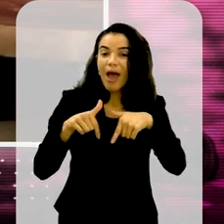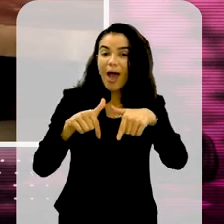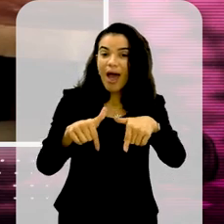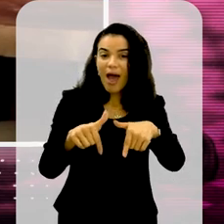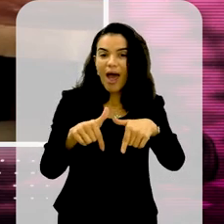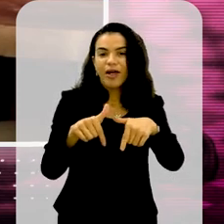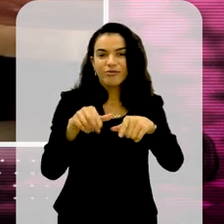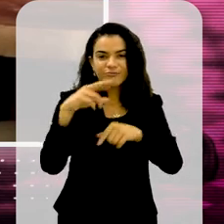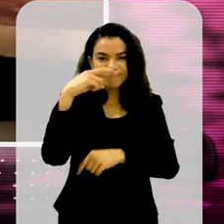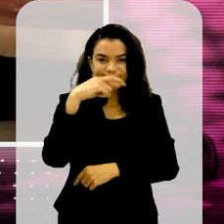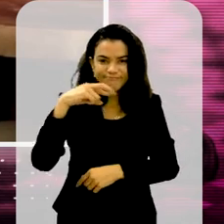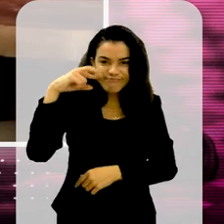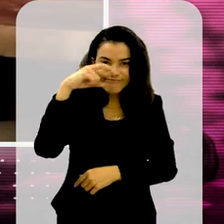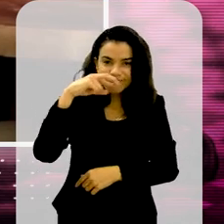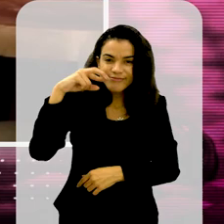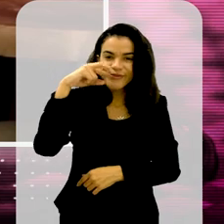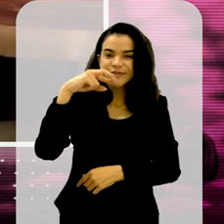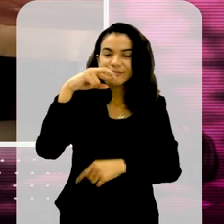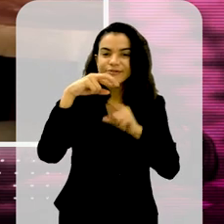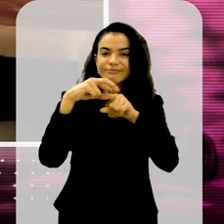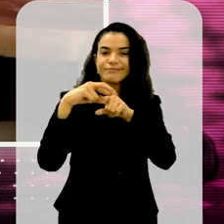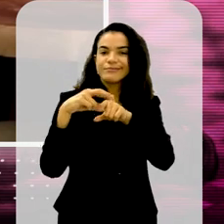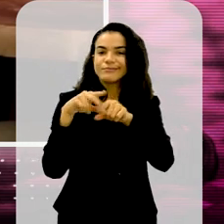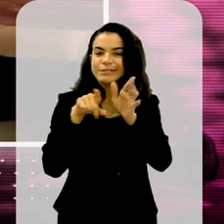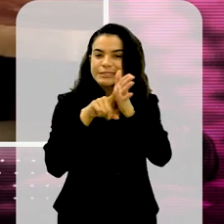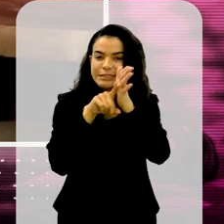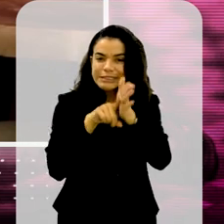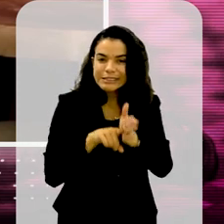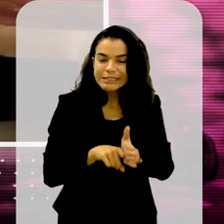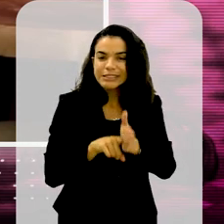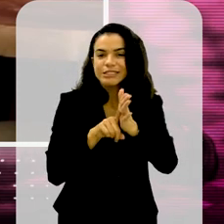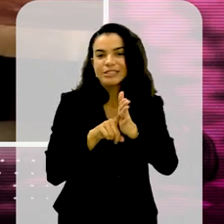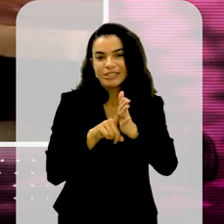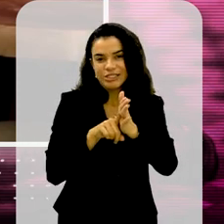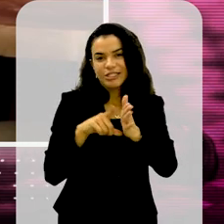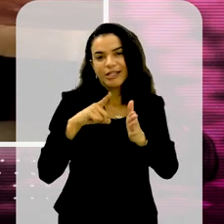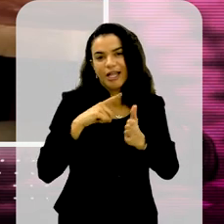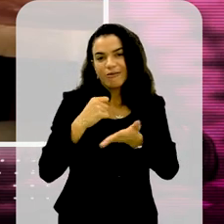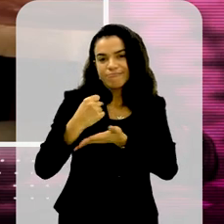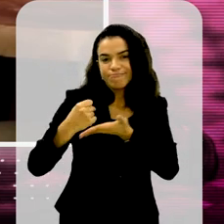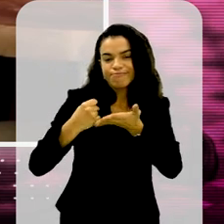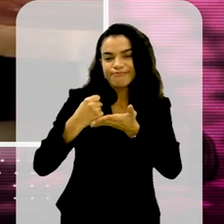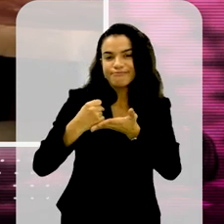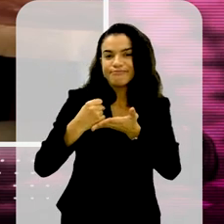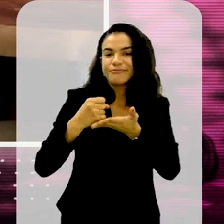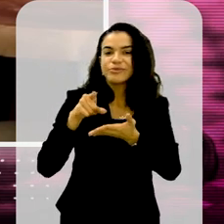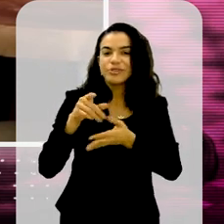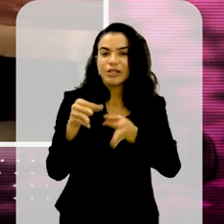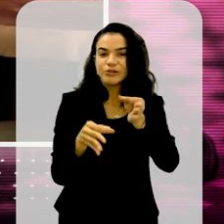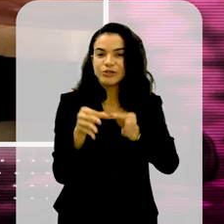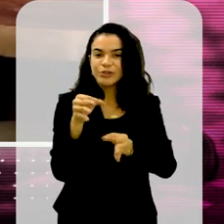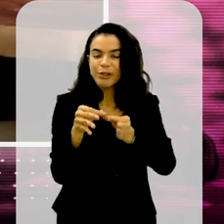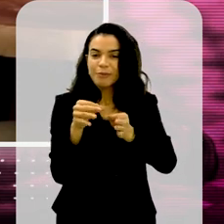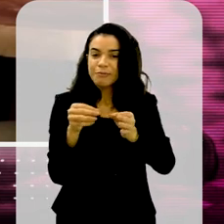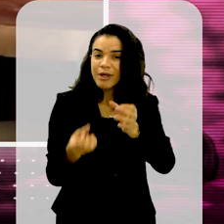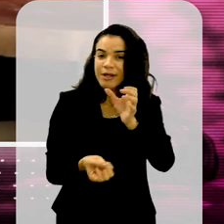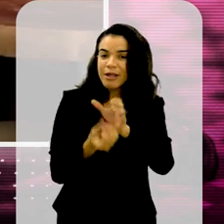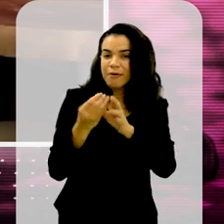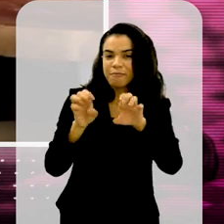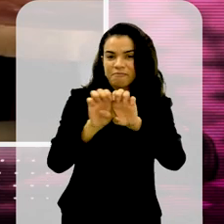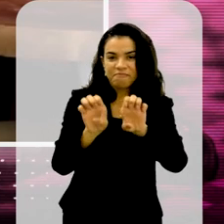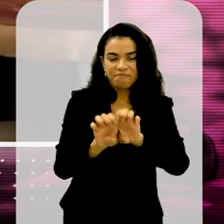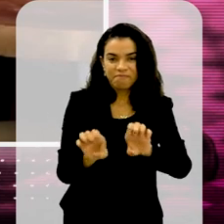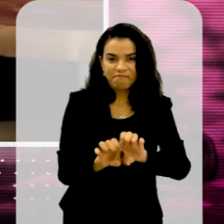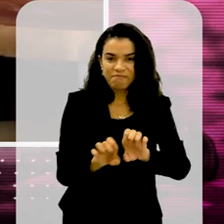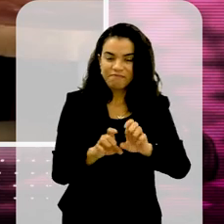como atos de investigação. Esses atos de investigação são ali balizados pelo Poder Judiciário para estruturar